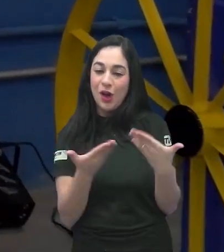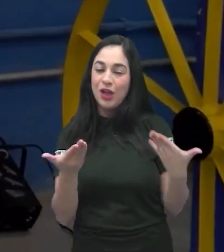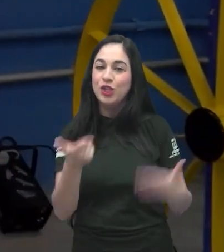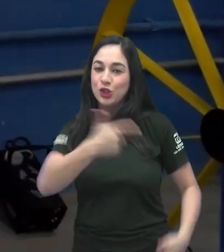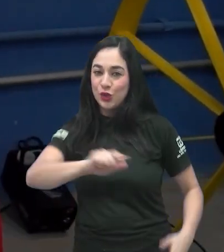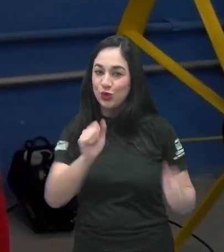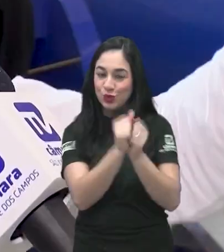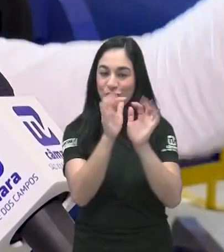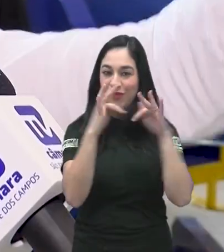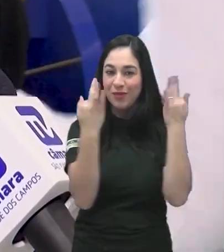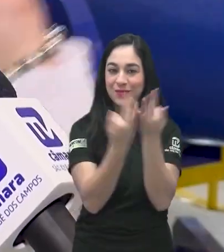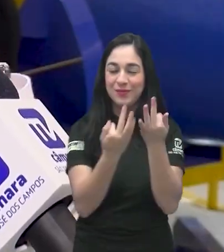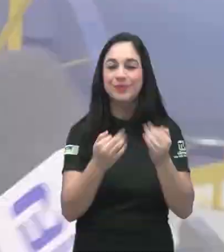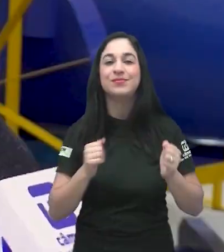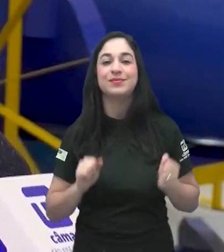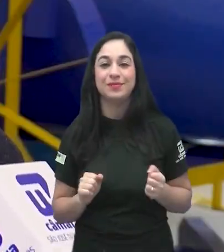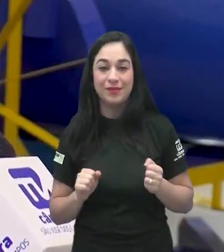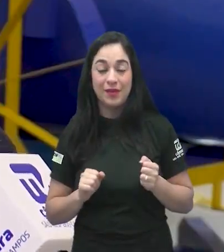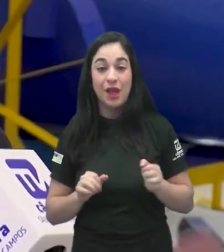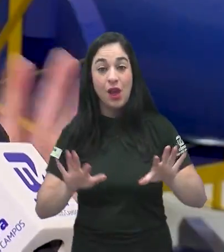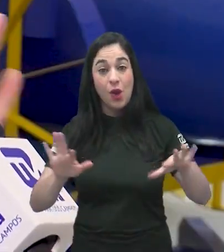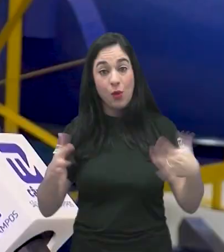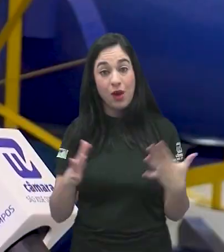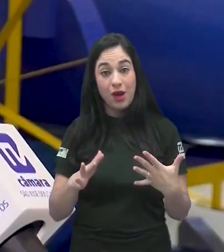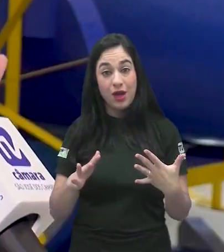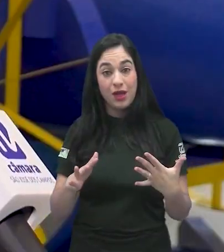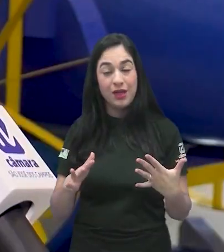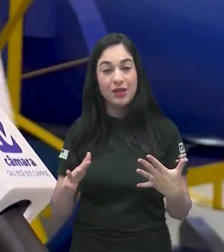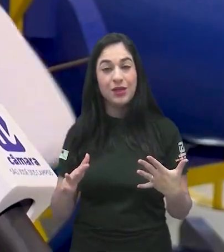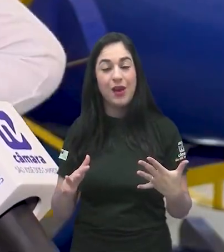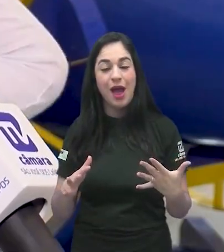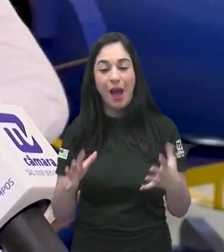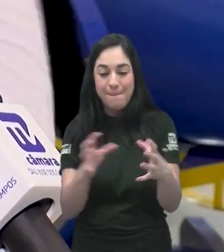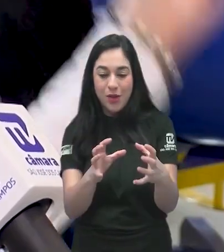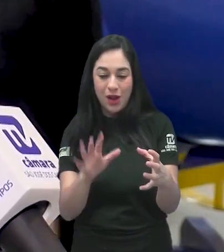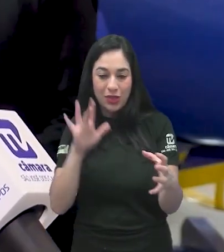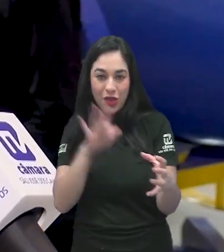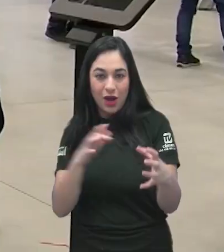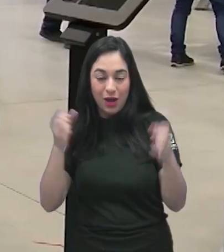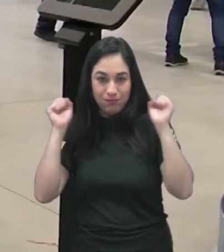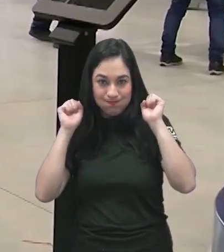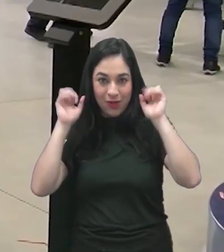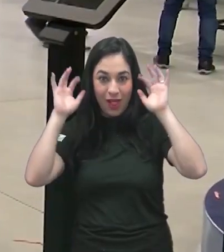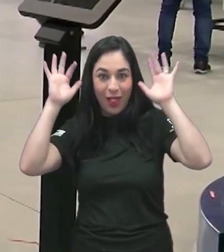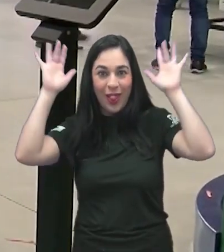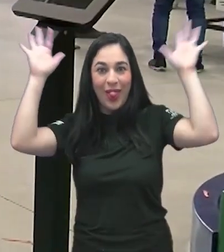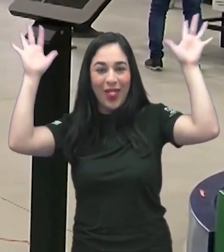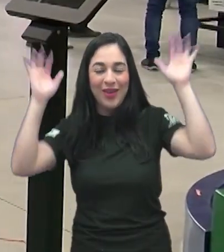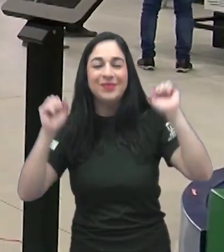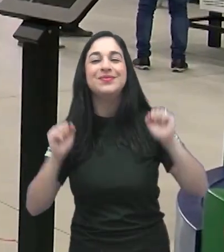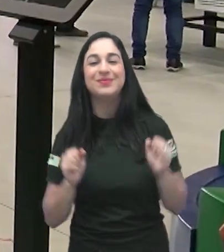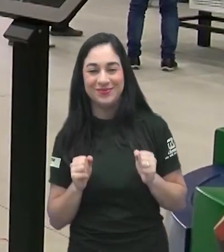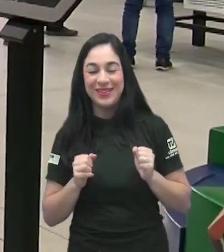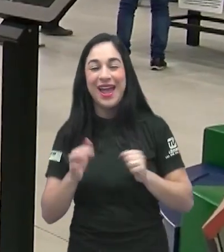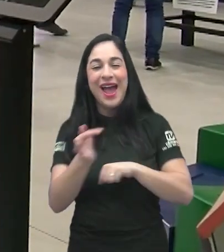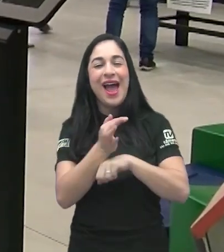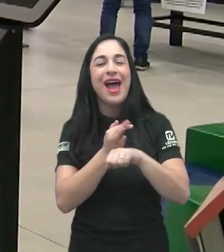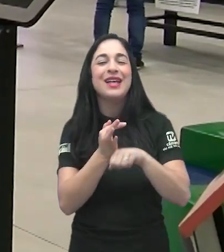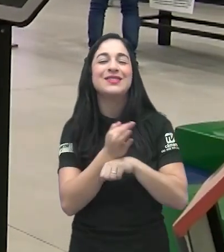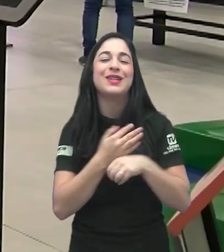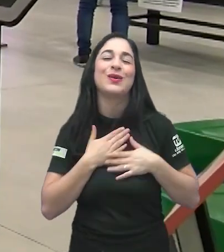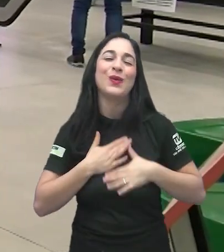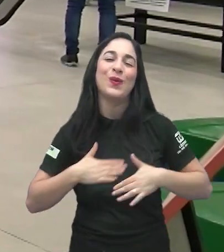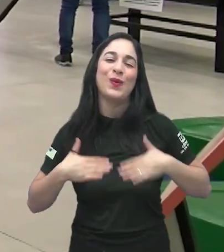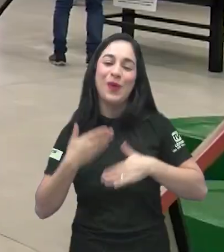experimentos favoritos. A bola. Quando você encosta nela, seu cabelo fica todo arrepiado. As férias escolares são um ótimo momento